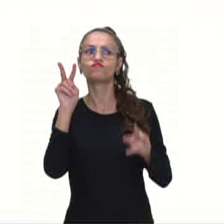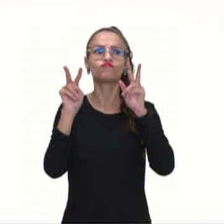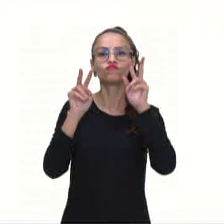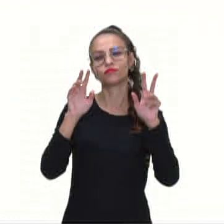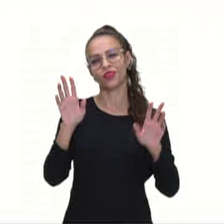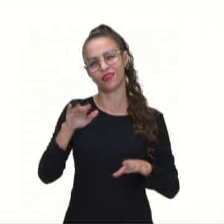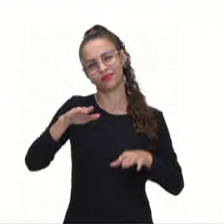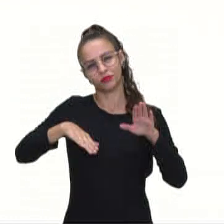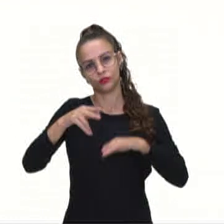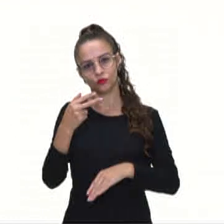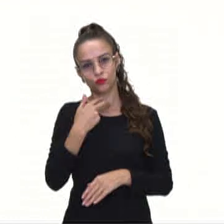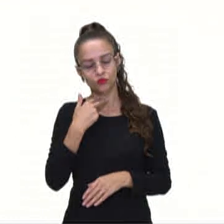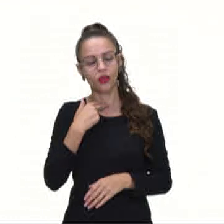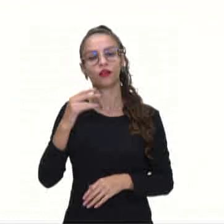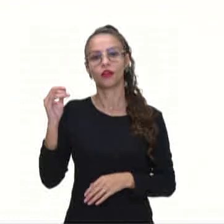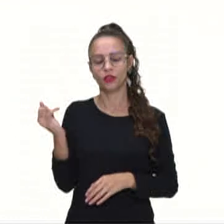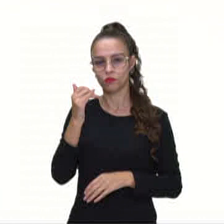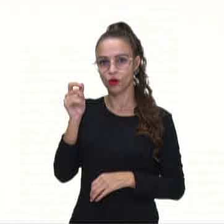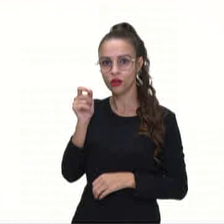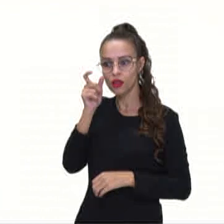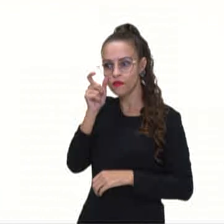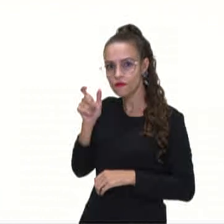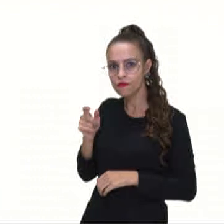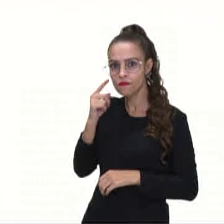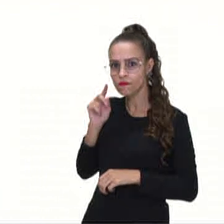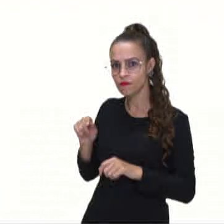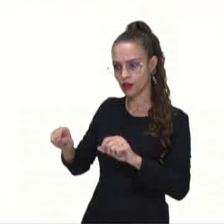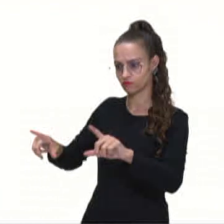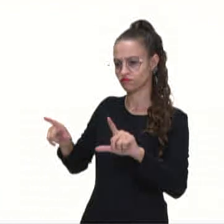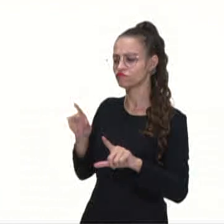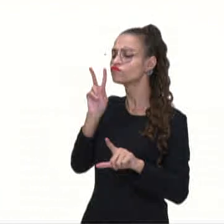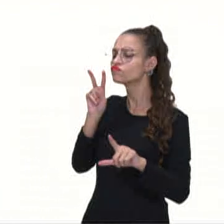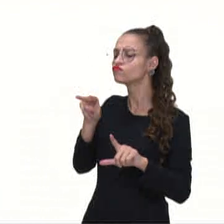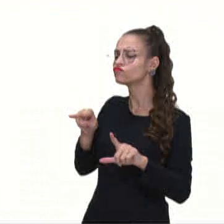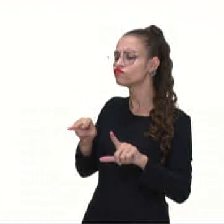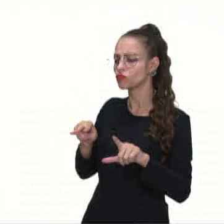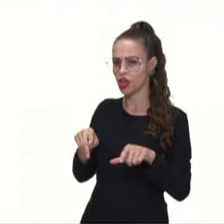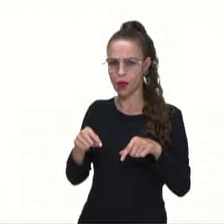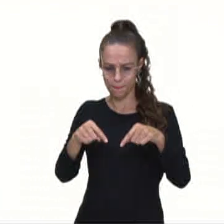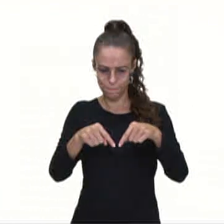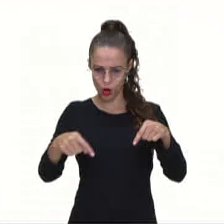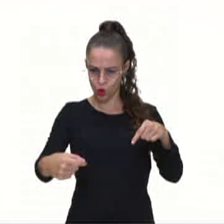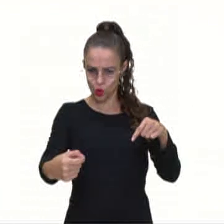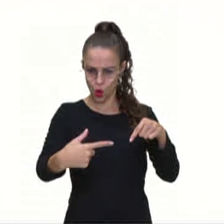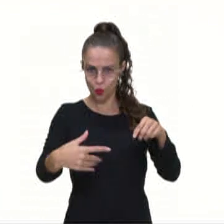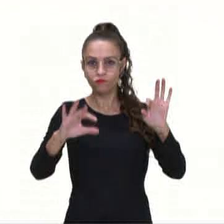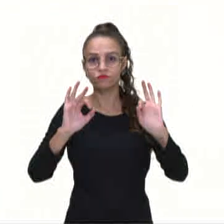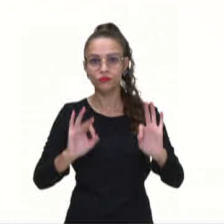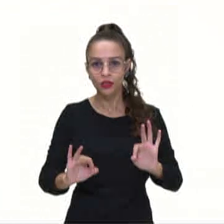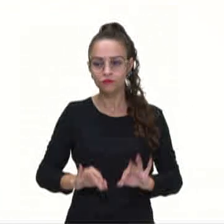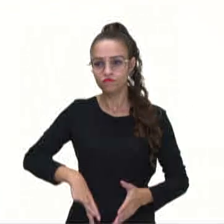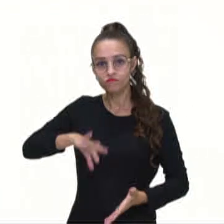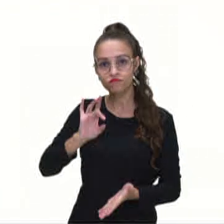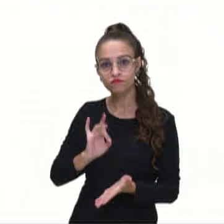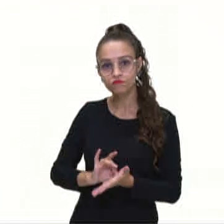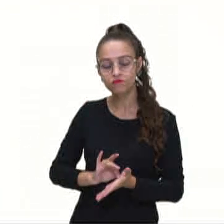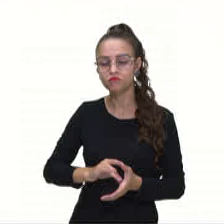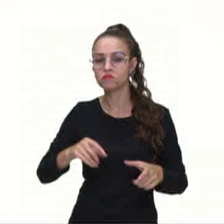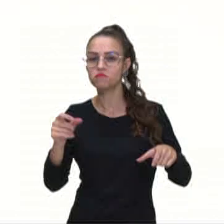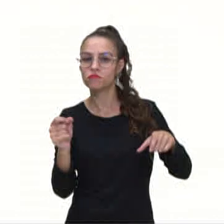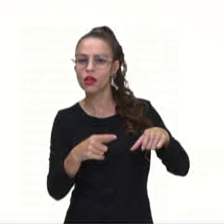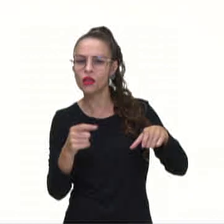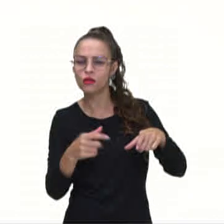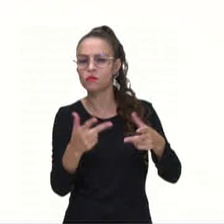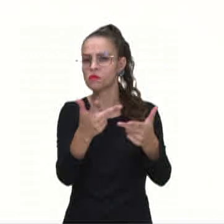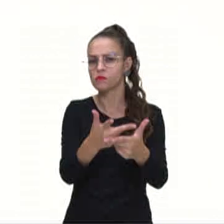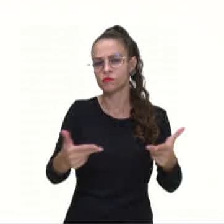é importante checar se a bola realmente ultrapassou a linha do gol, para confirmar ou não um pênalti e outras